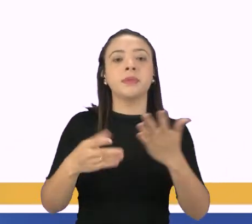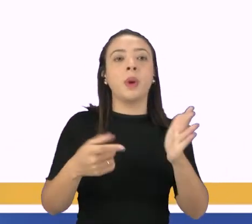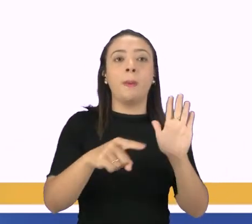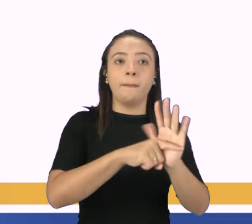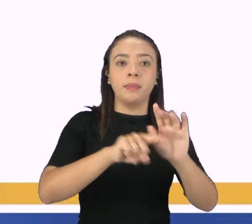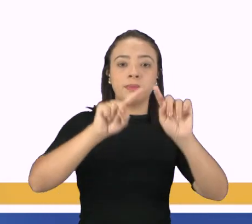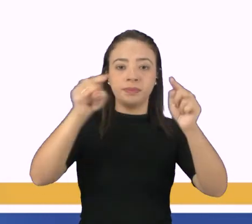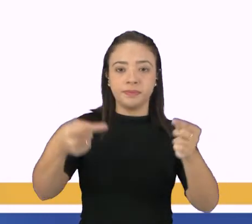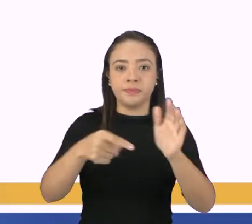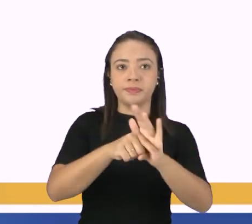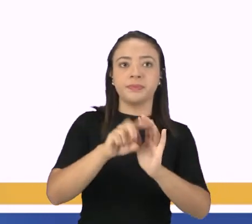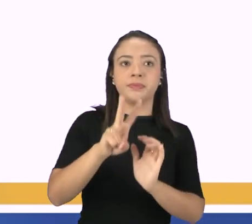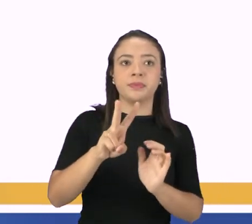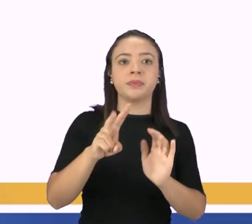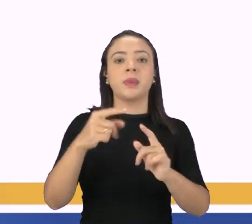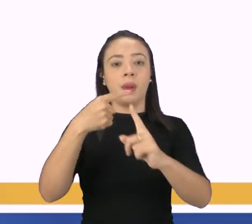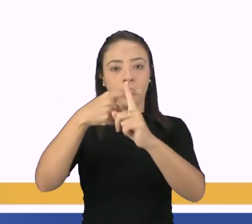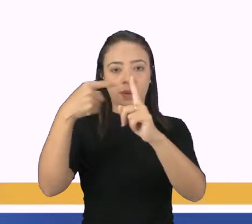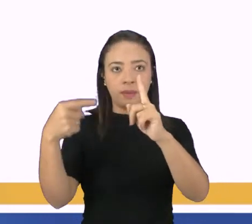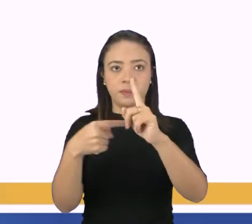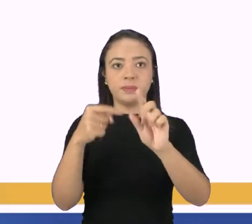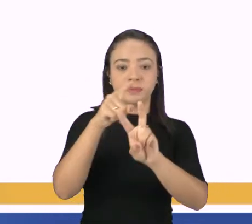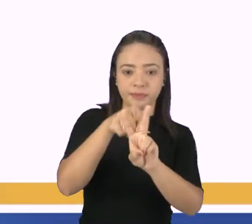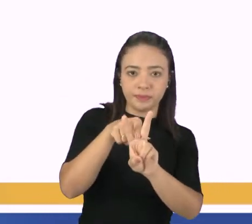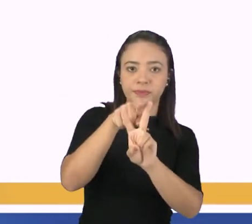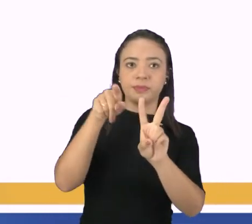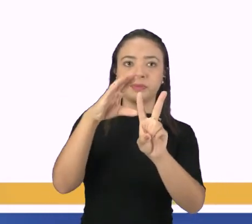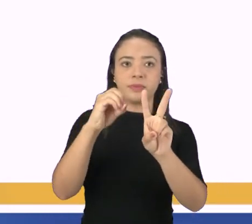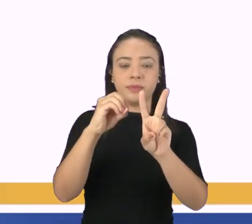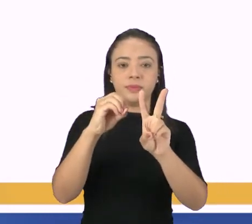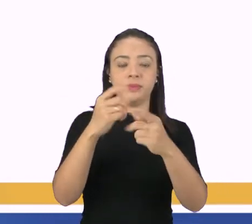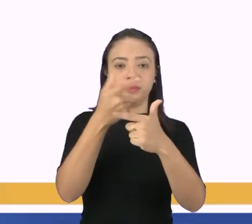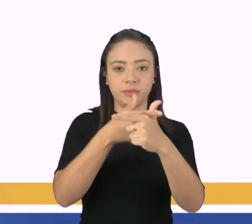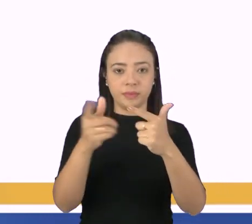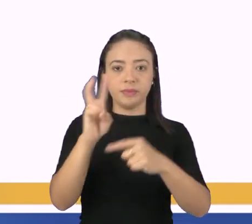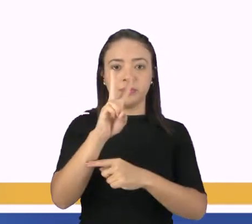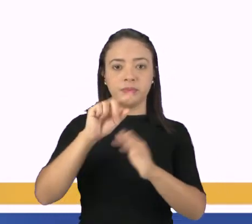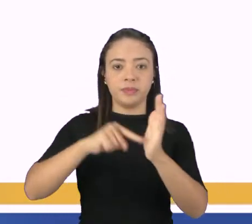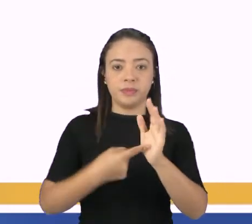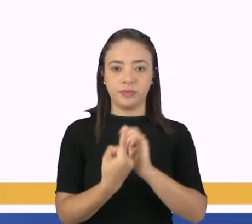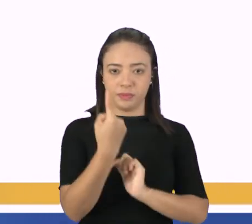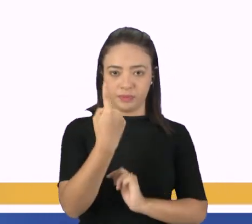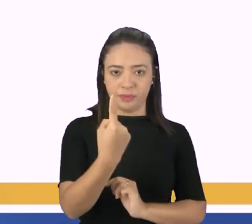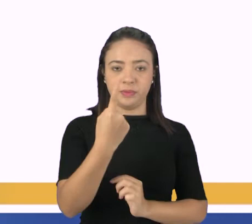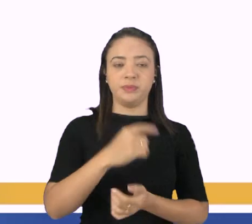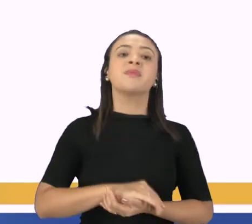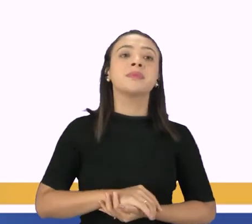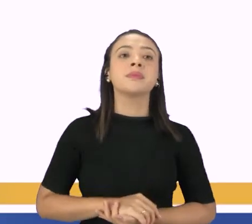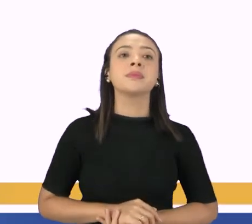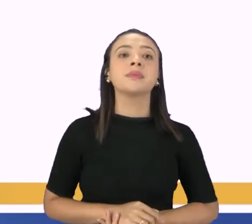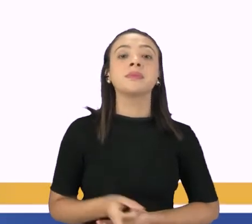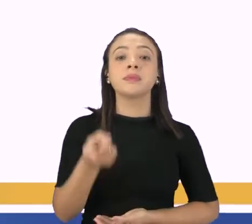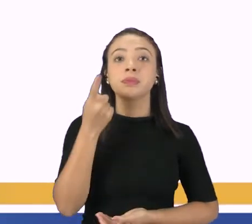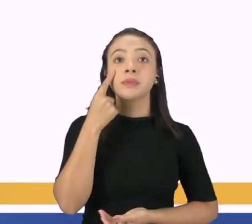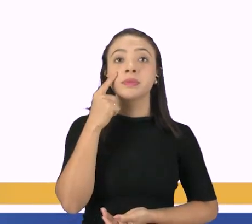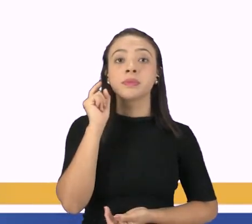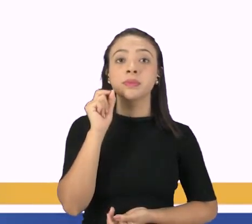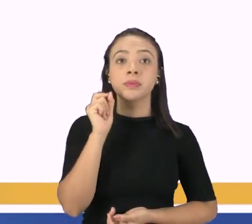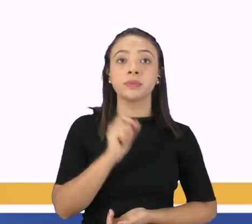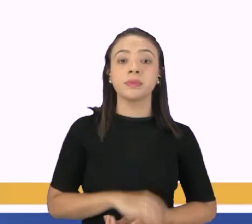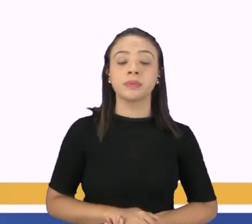menos raiz quadrada de 0 sobre 2 vezes o a, que é 1, né? Muito bem, então observe